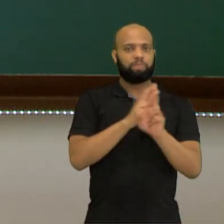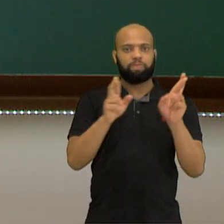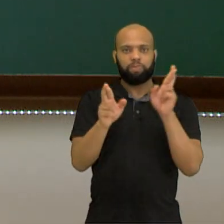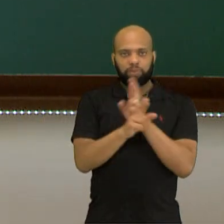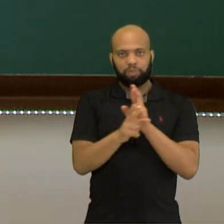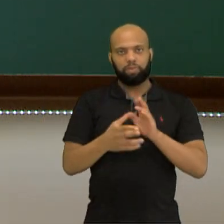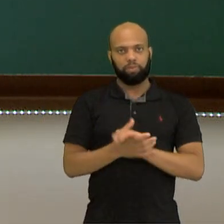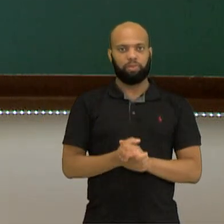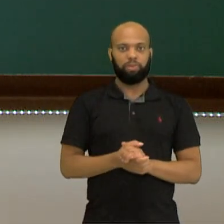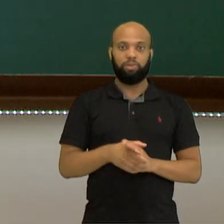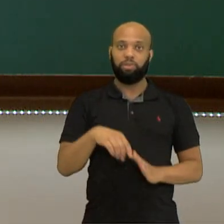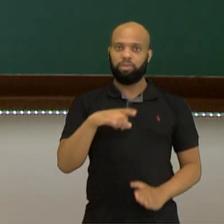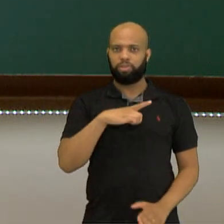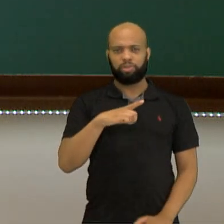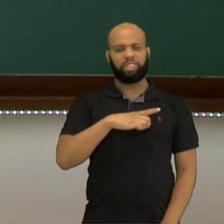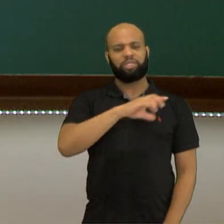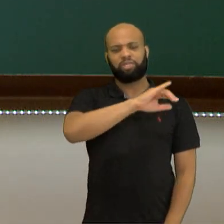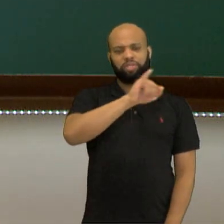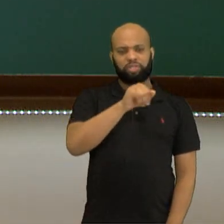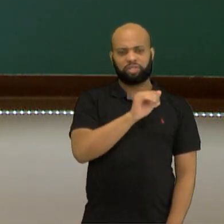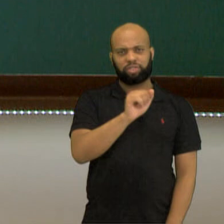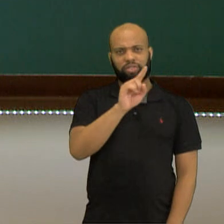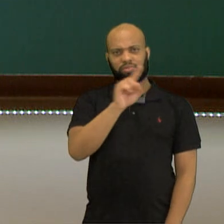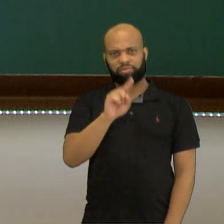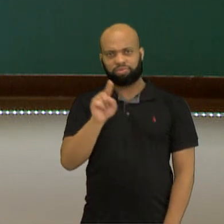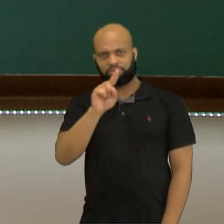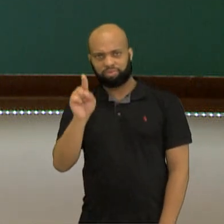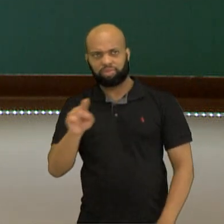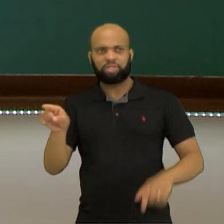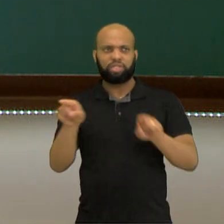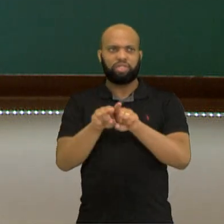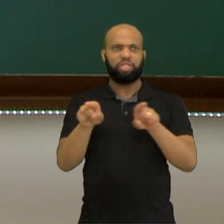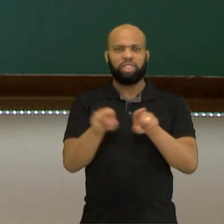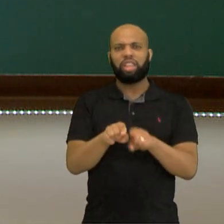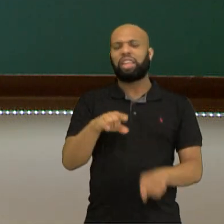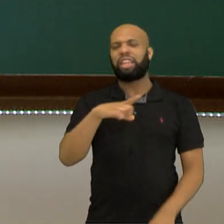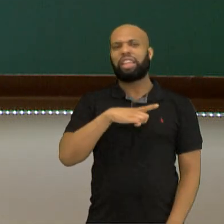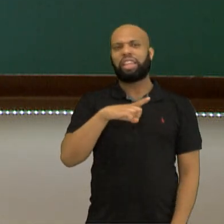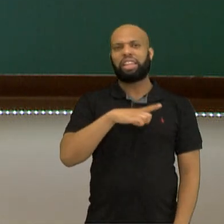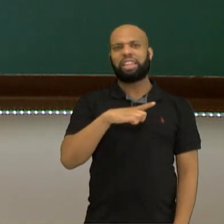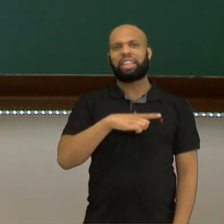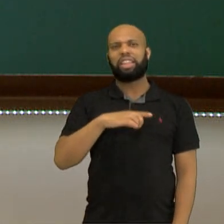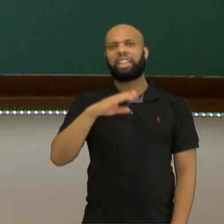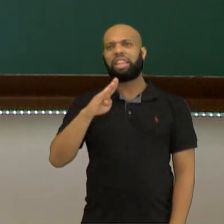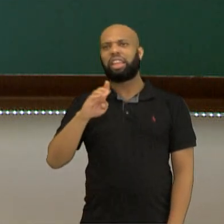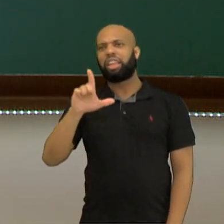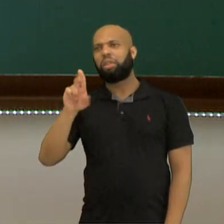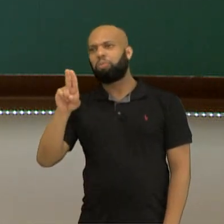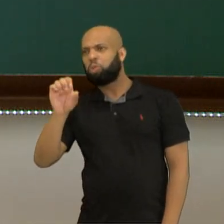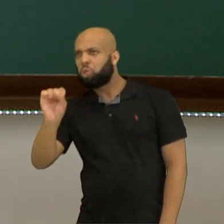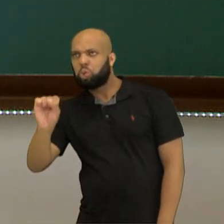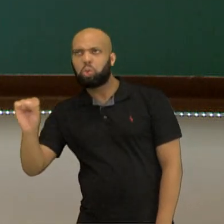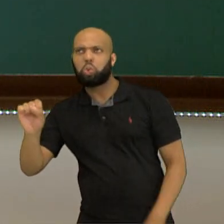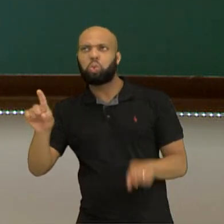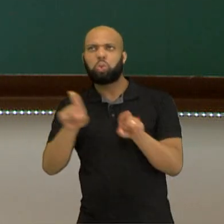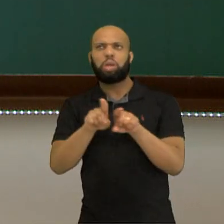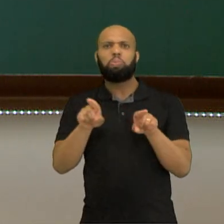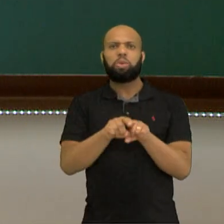outro. Às vezes eu mesmo confesso que tenho dificuldade. O que eu estou ouvindo? Um jazz, um blues, um soul,